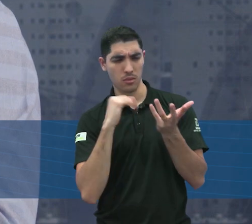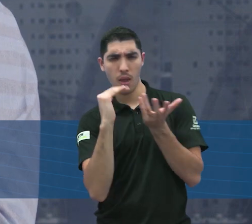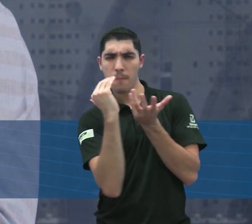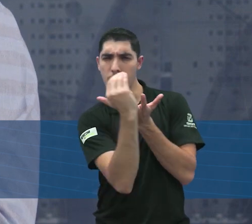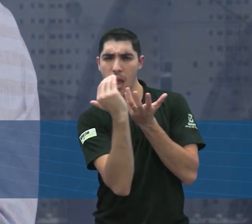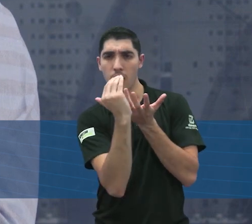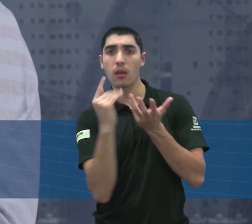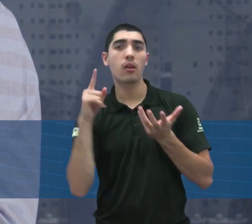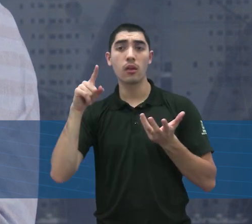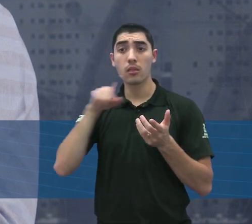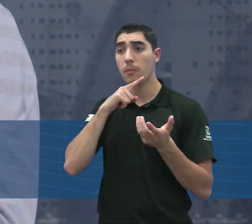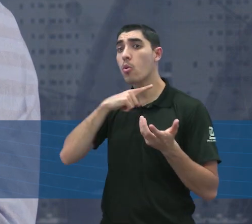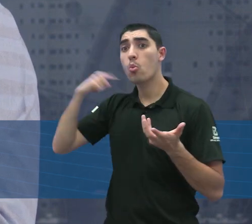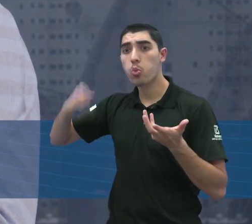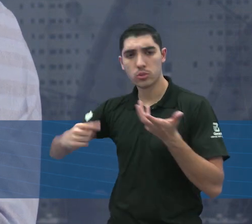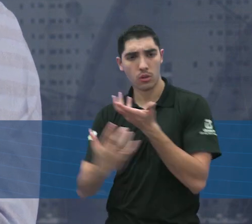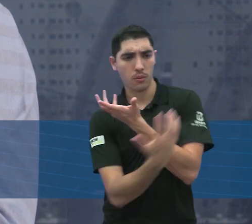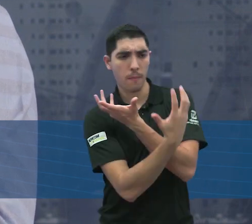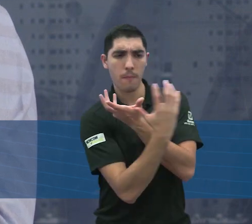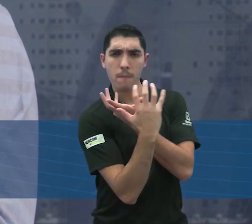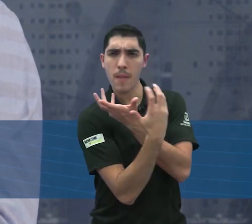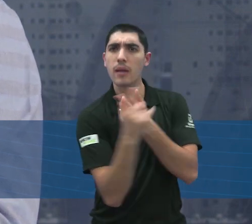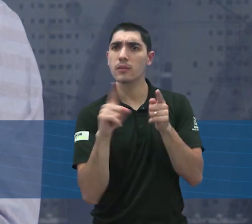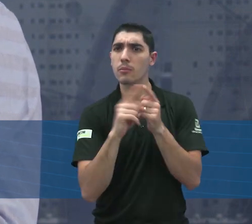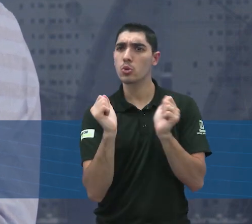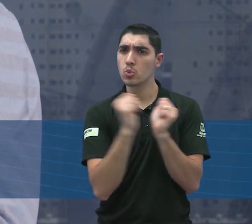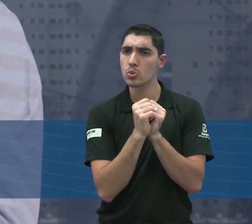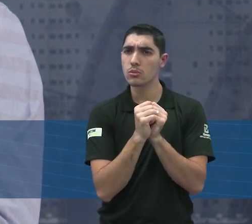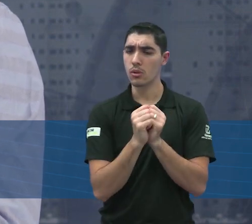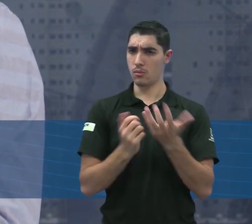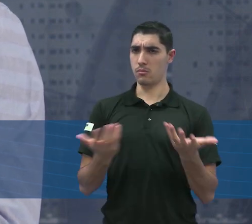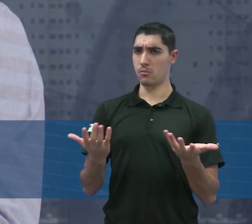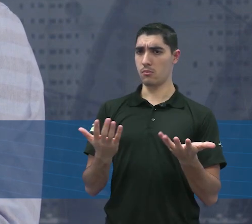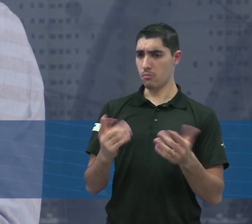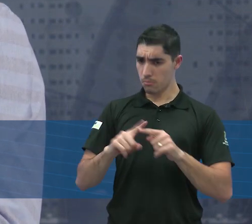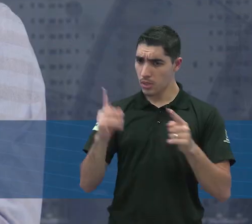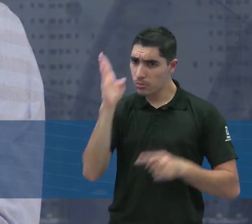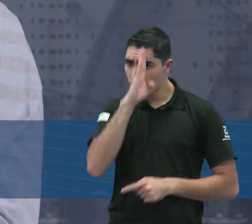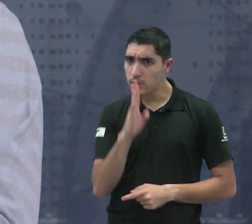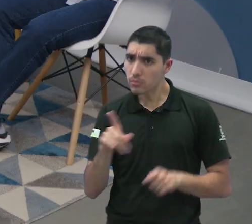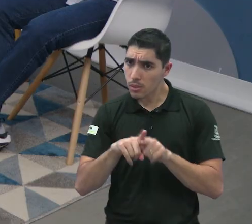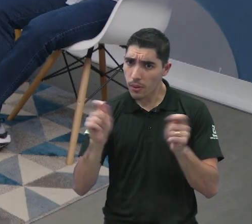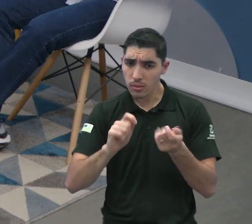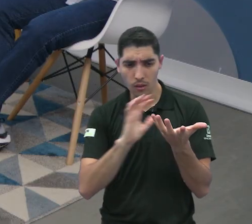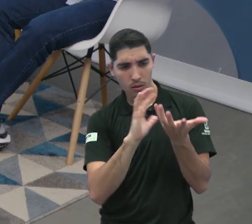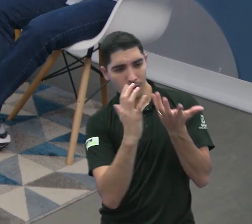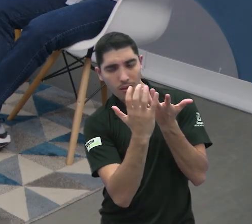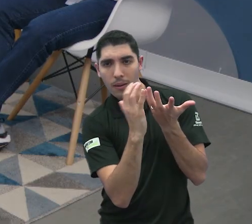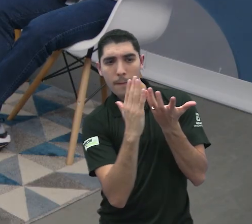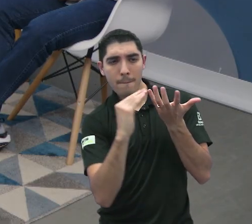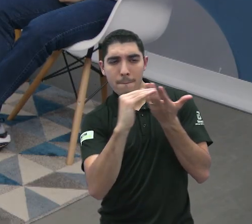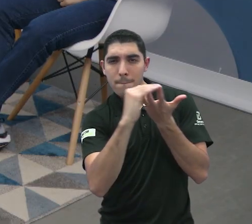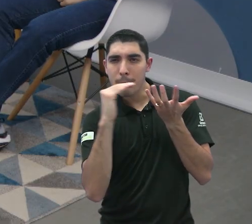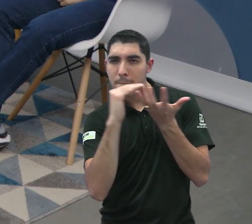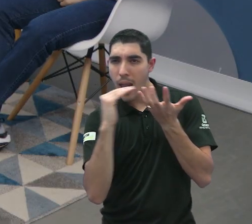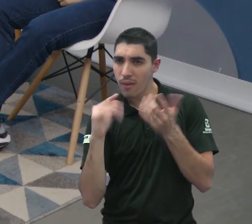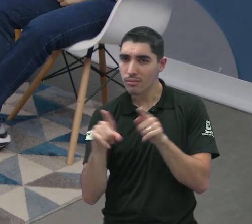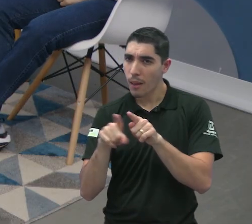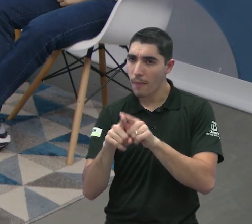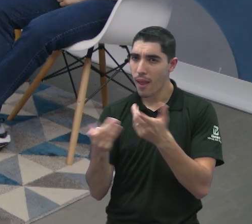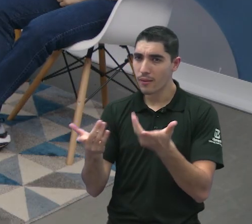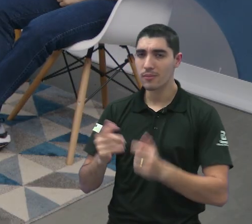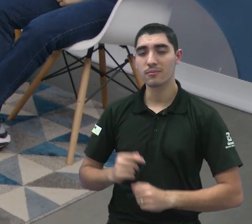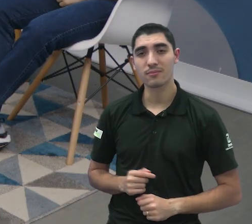mais coerente nessa perspectiva de colocar o Brasil no centro também. Uhum. Porque na verdade